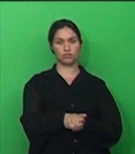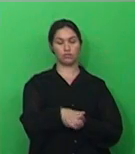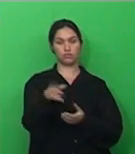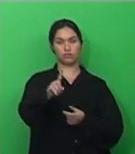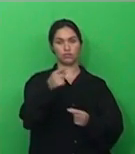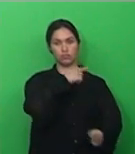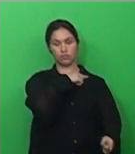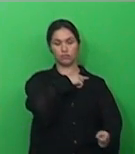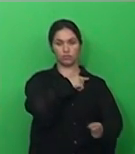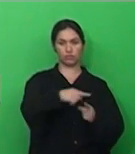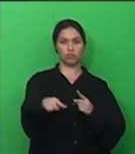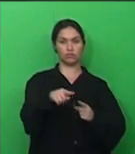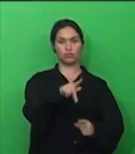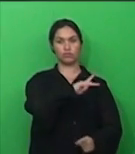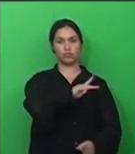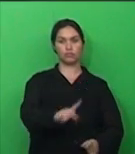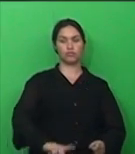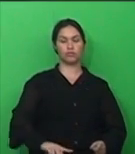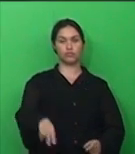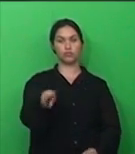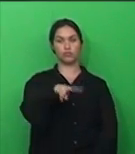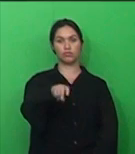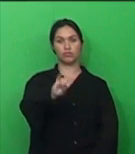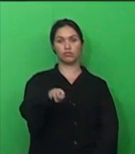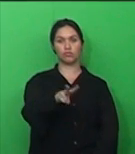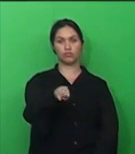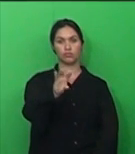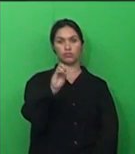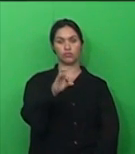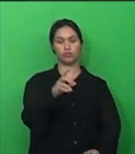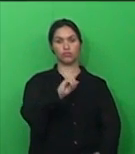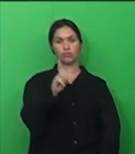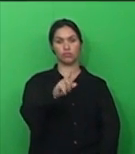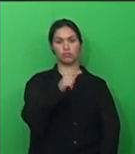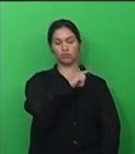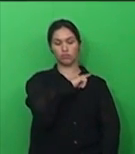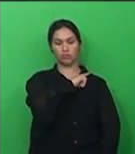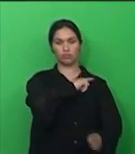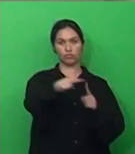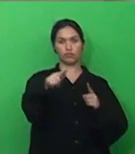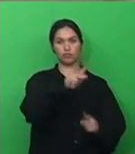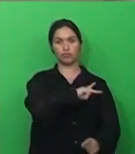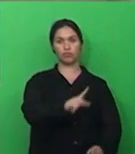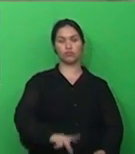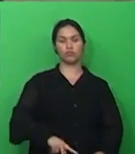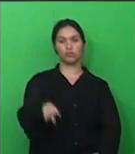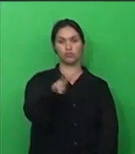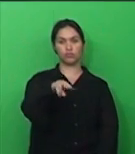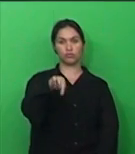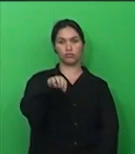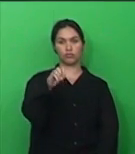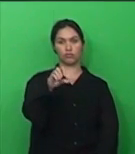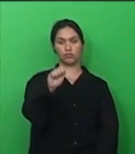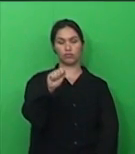Contra o veto, senhor presidente. Vereador Júlio César Colombo. Contra o veto. Vereador Moacir Dajore.